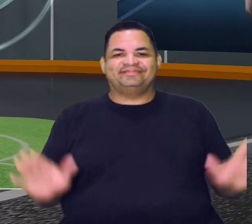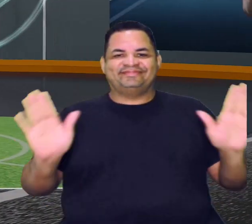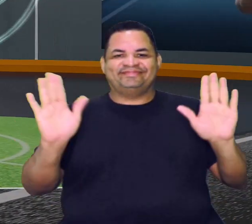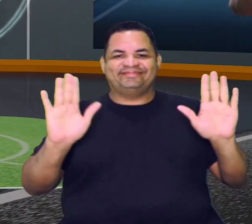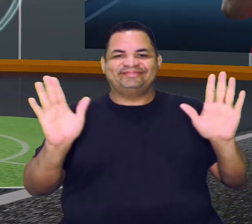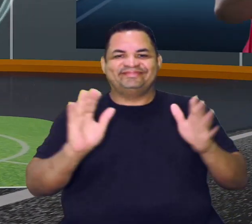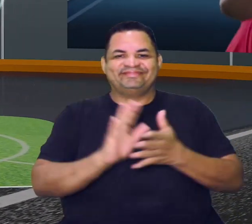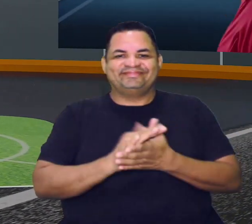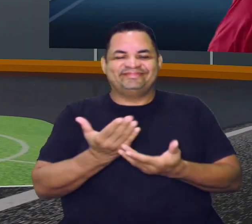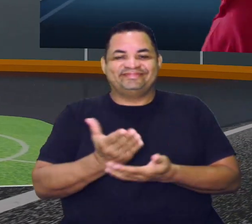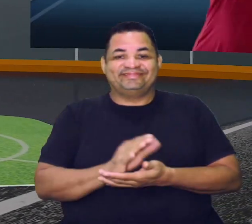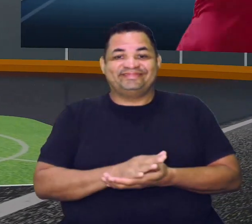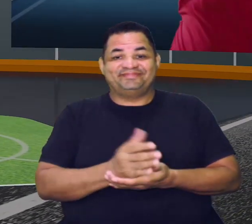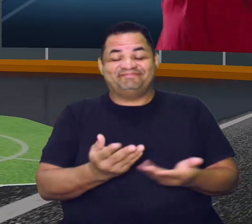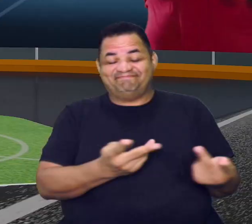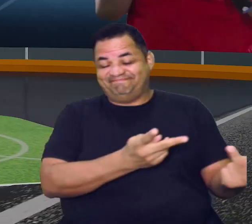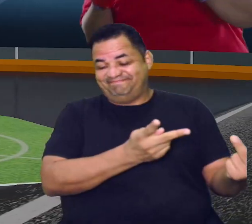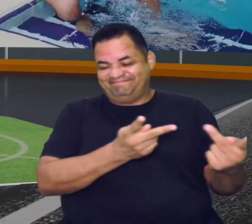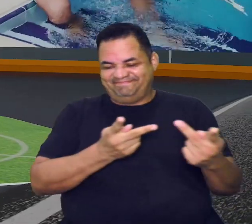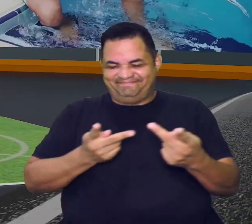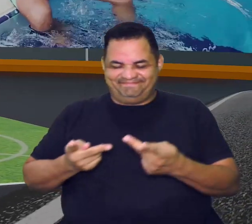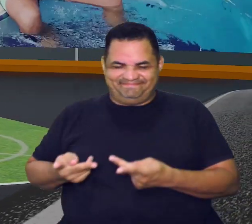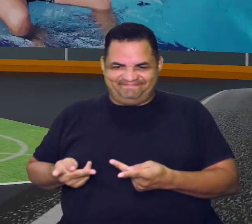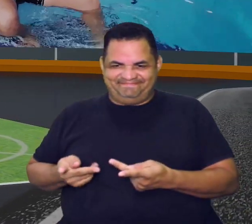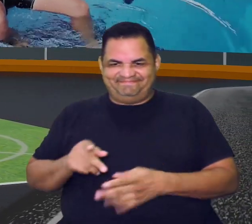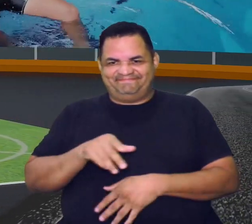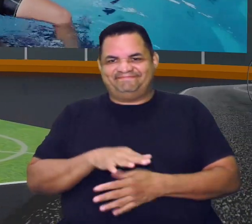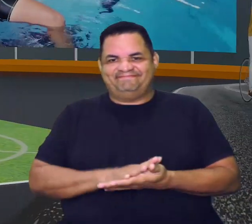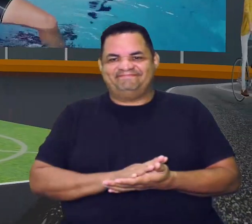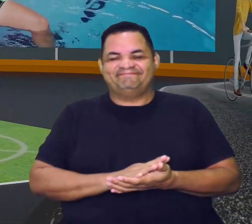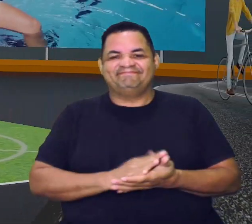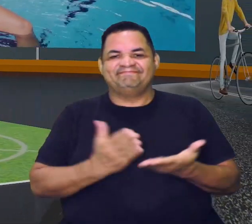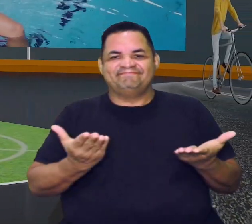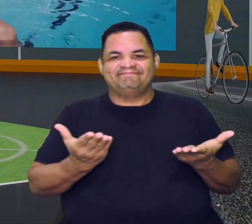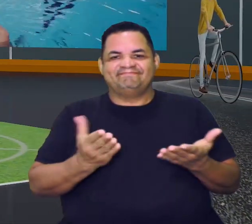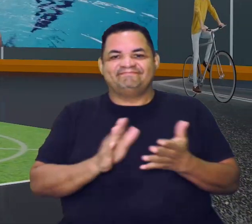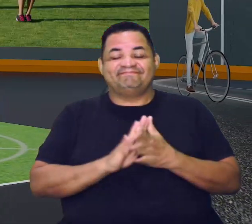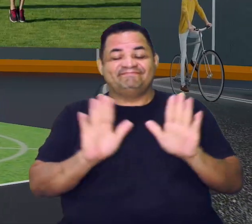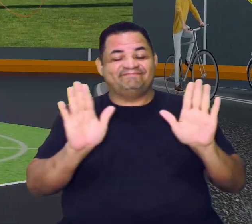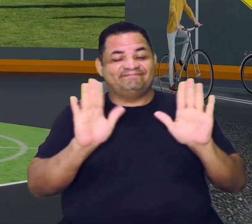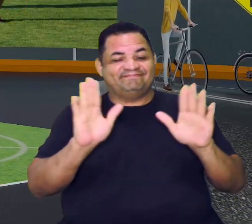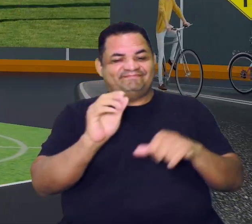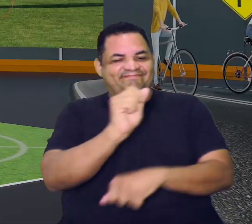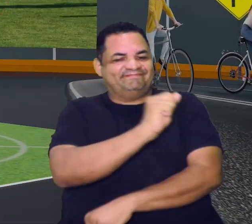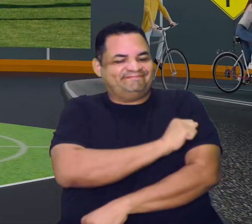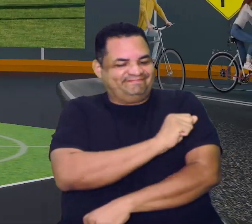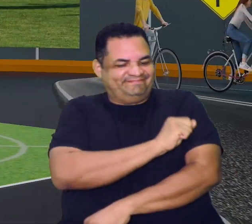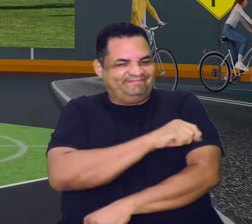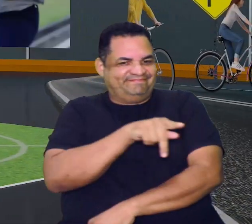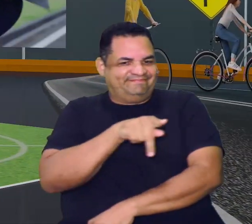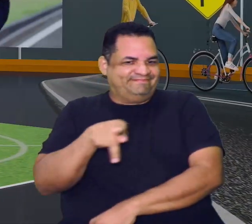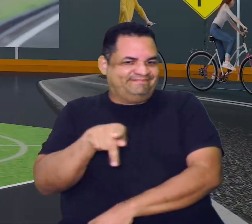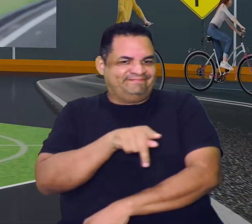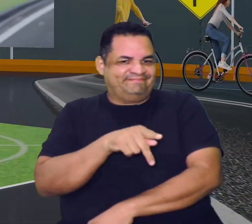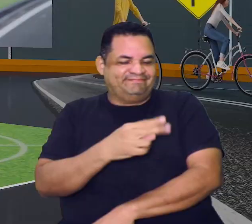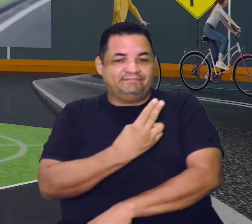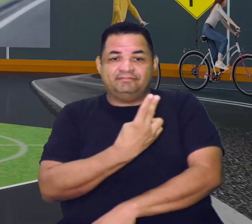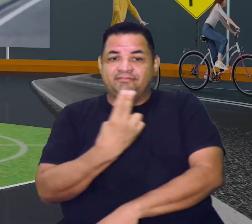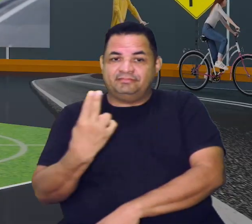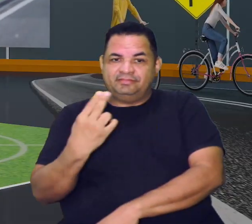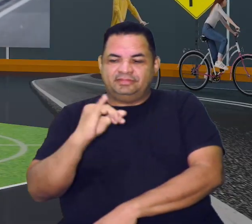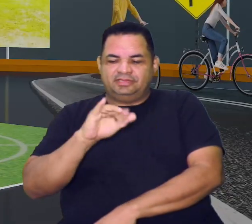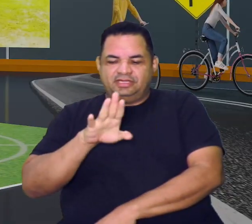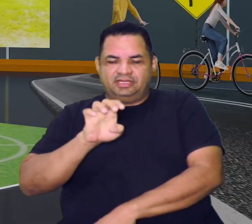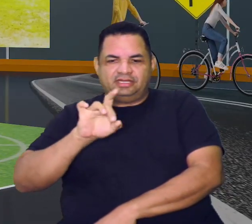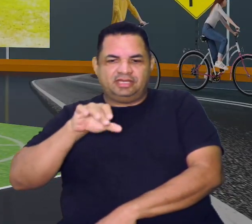Olá, caríssimo professor, seja muito bem-vindo, seja muito bem-vinda. Olá, caríssimos estudantes, professora Irislene por